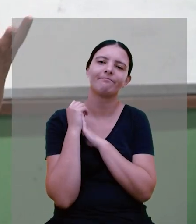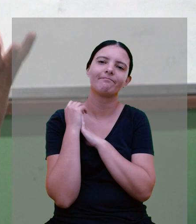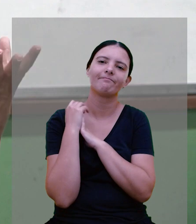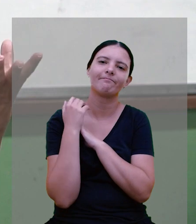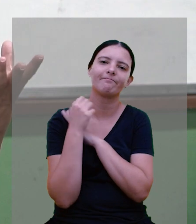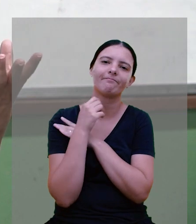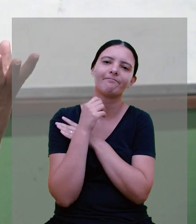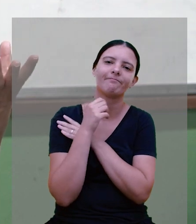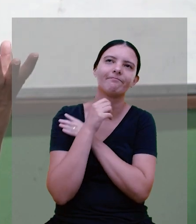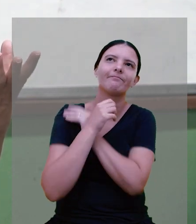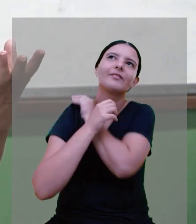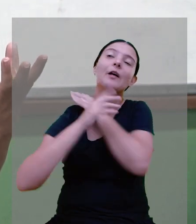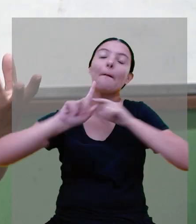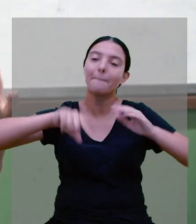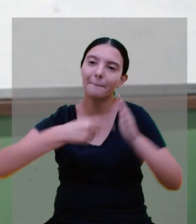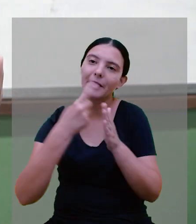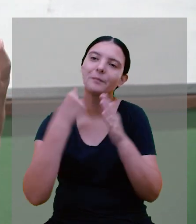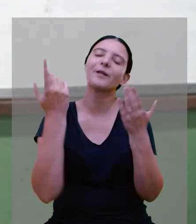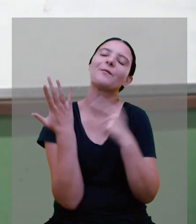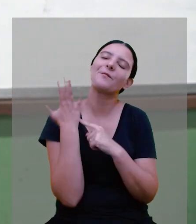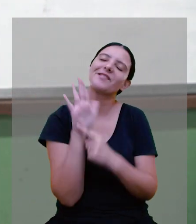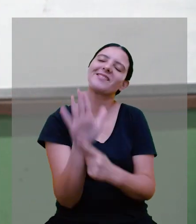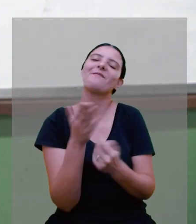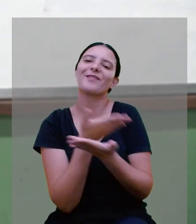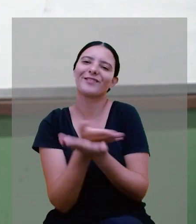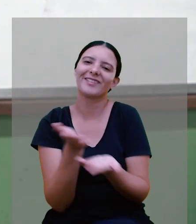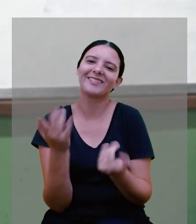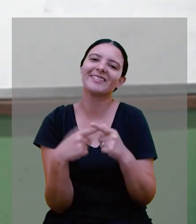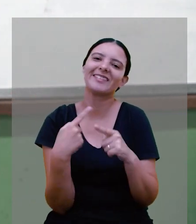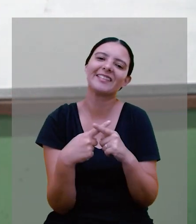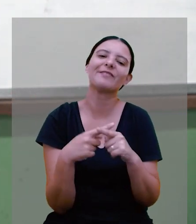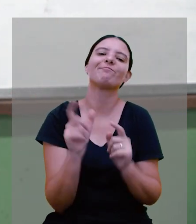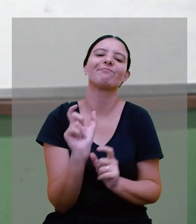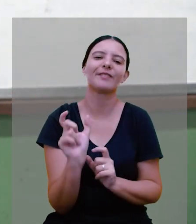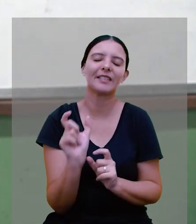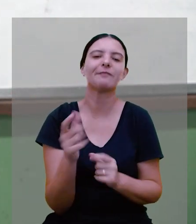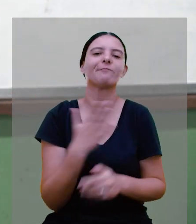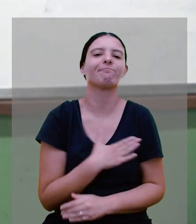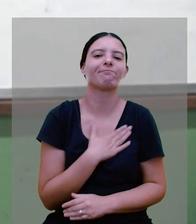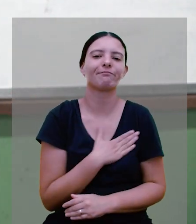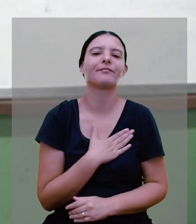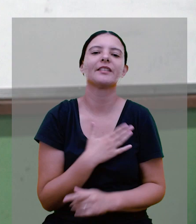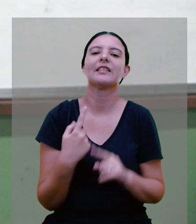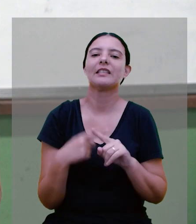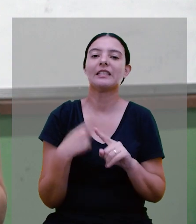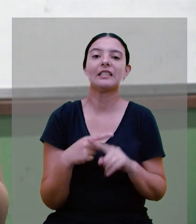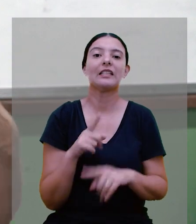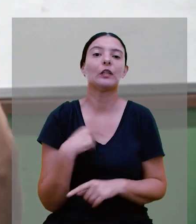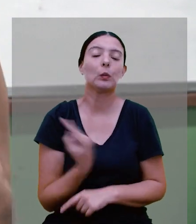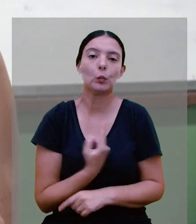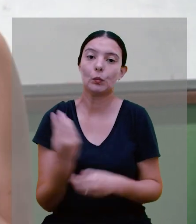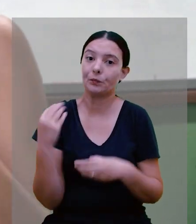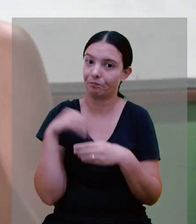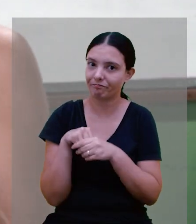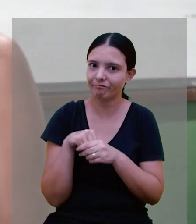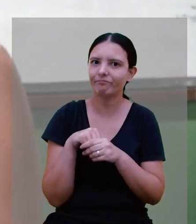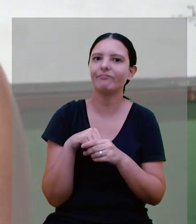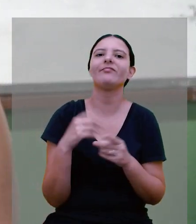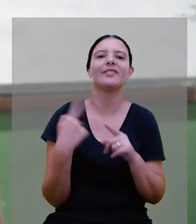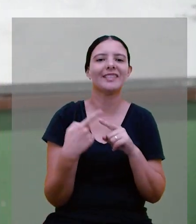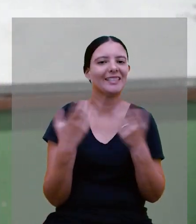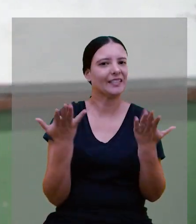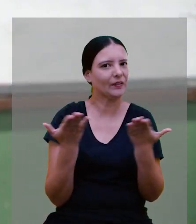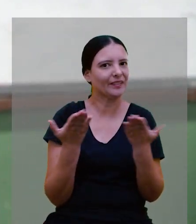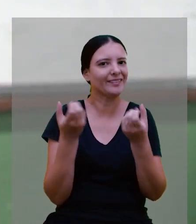esse é o primeiro aspecto que eu queria mostrar para vocês, assim, palavra como prazer. Palavra, a gente tem dentro da gente, né? Agora eu vou falar para vocês